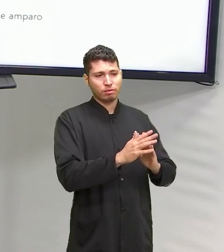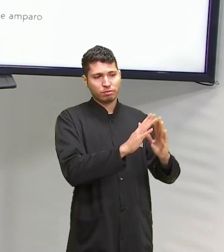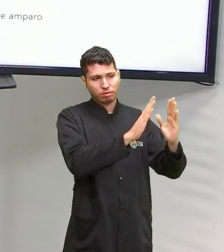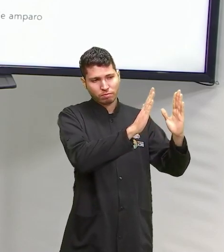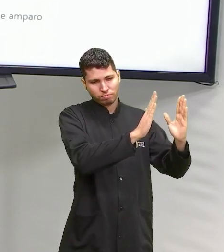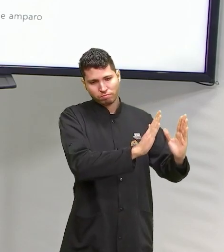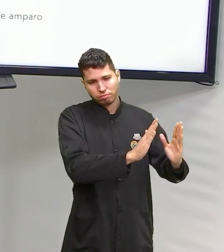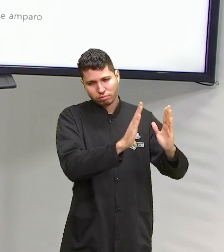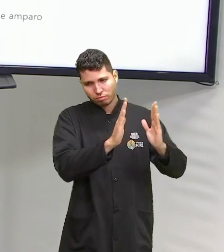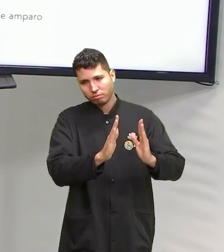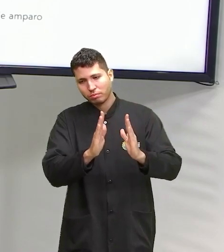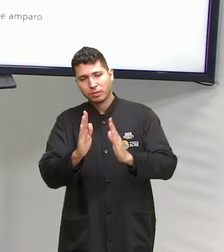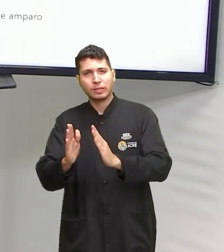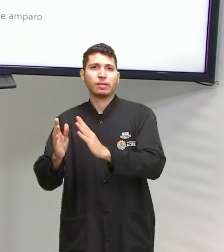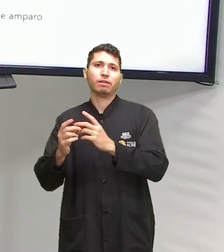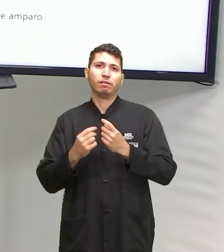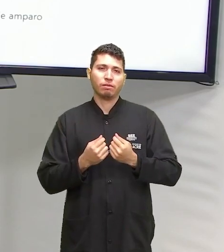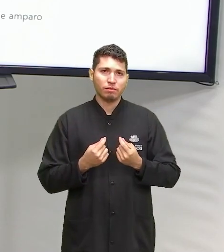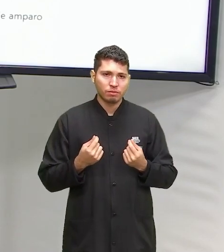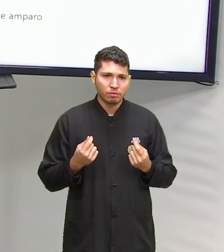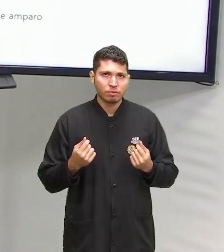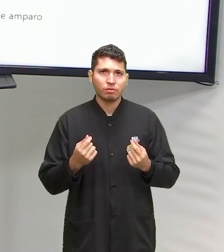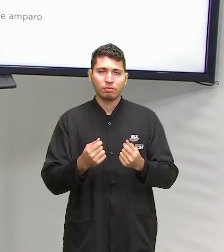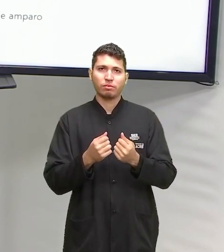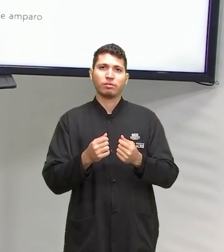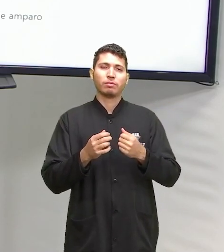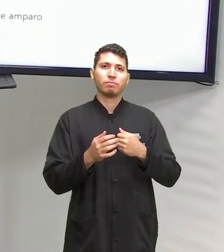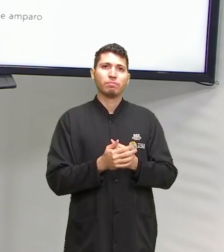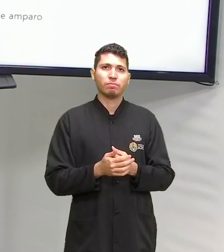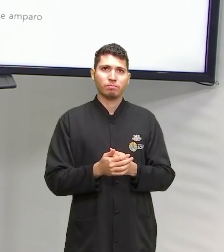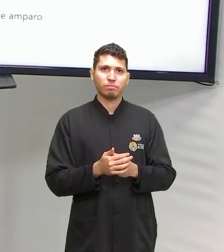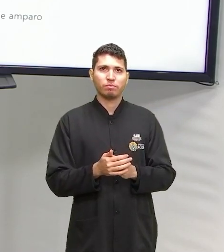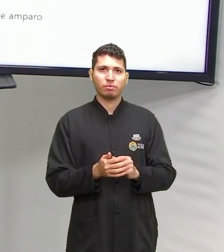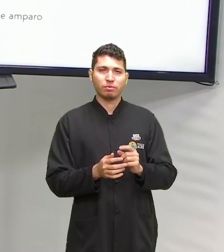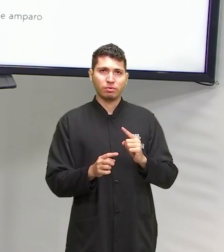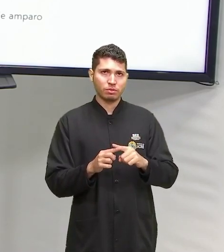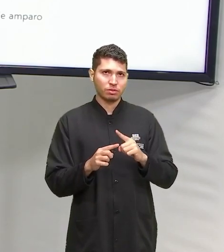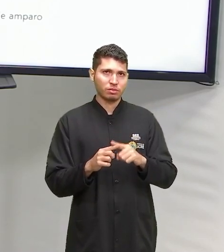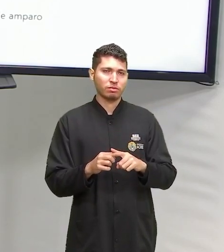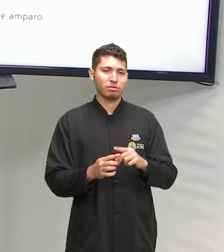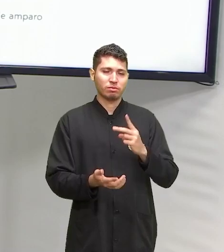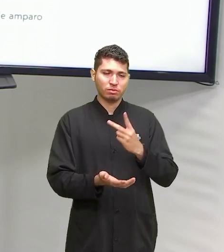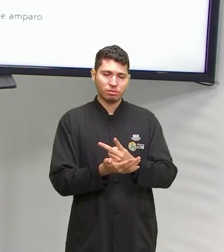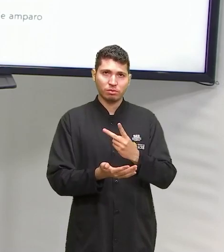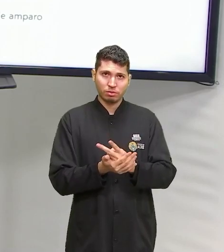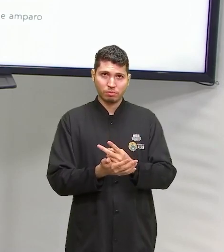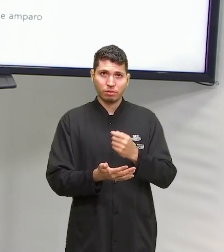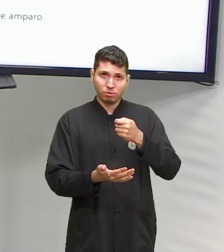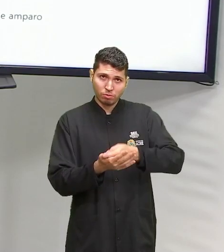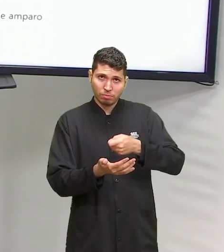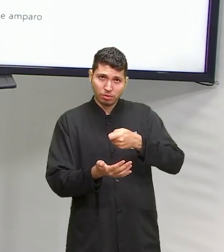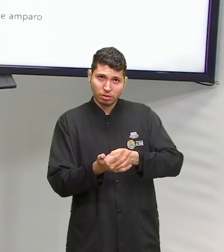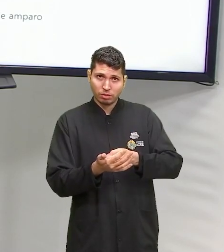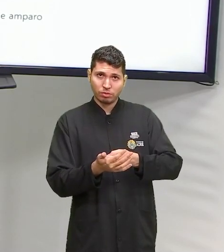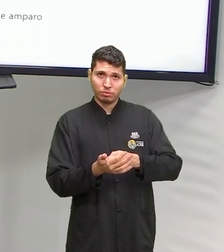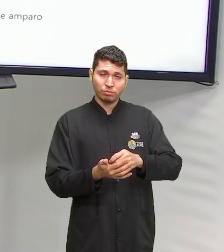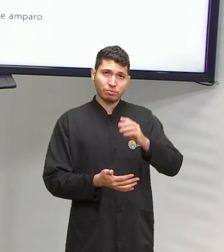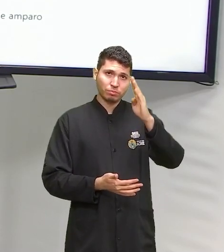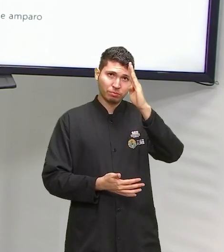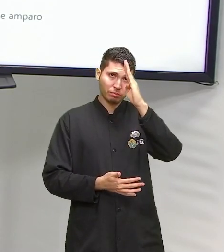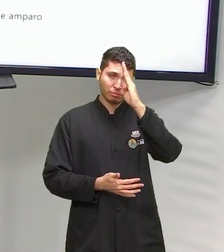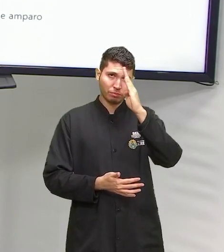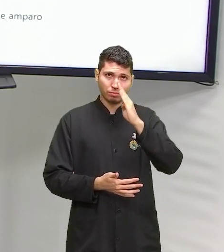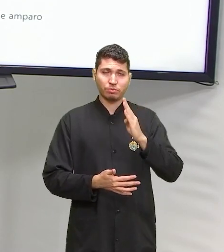da colônia e a história do Brasil como um todo, porque é bem frequente nas provas do Enem. Até a próxima. Tchau!